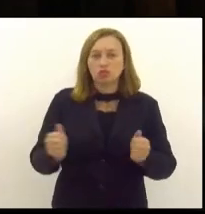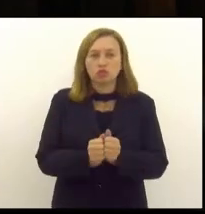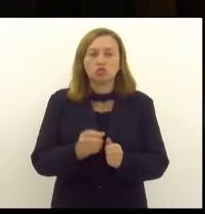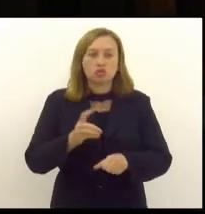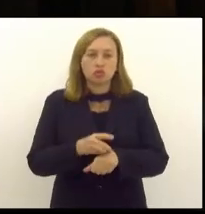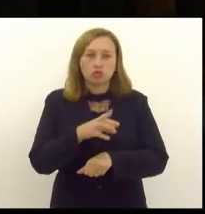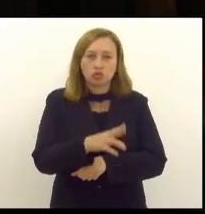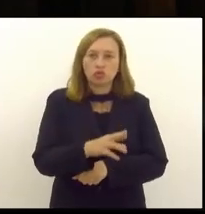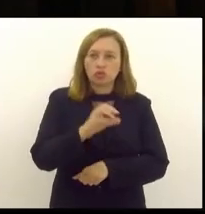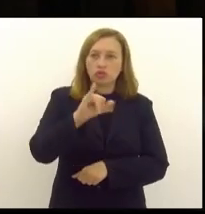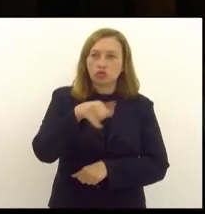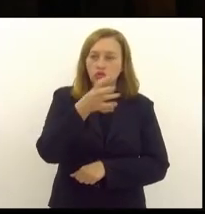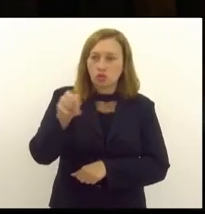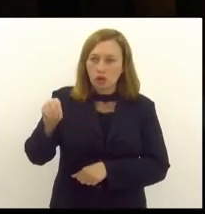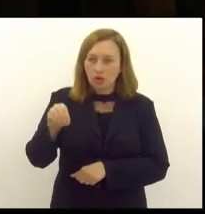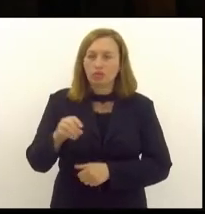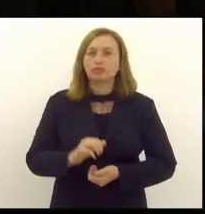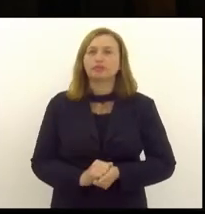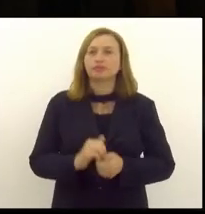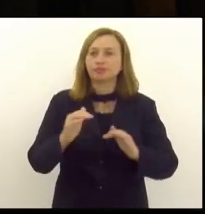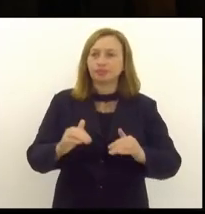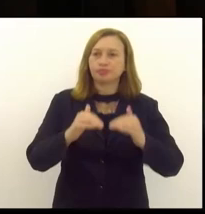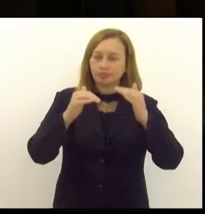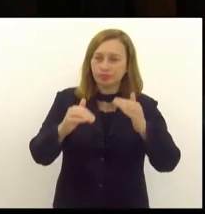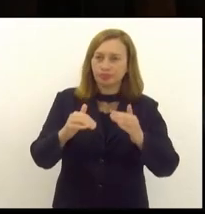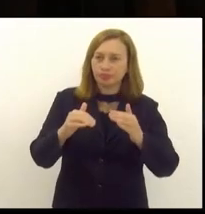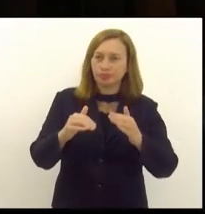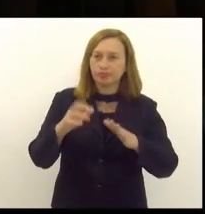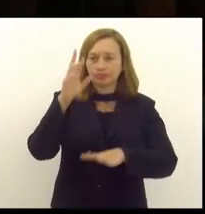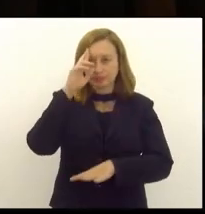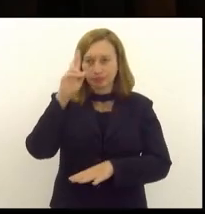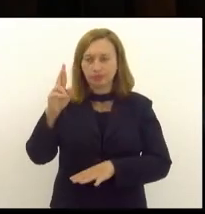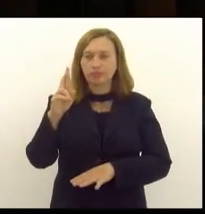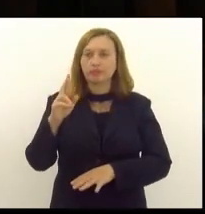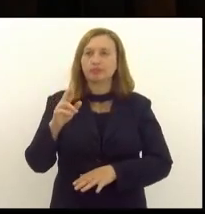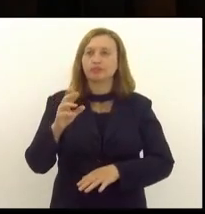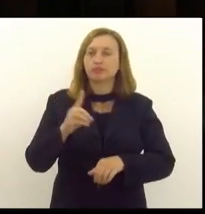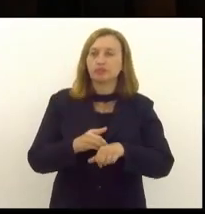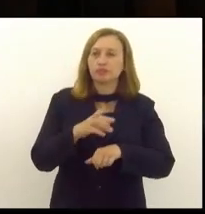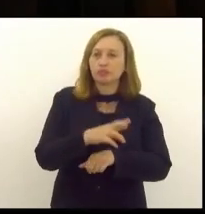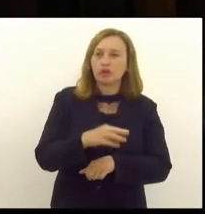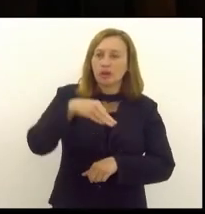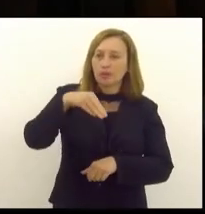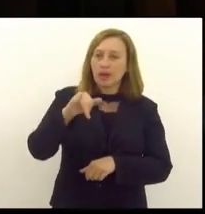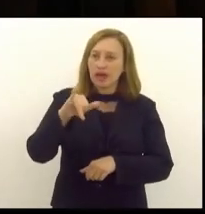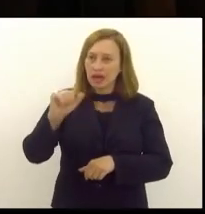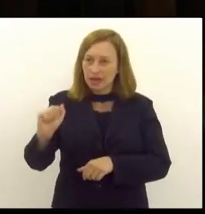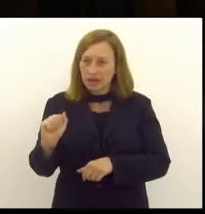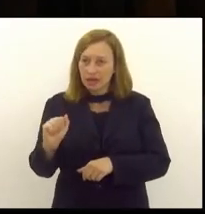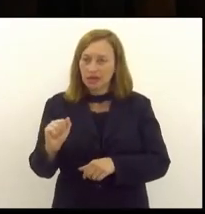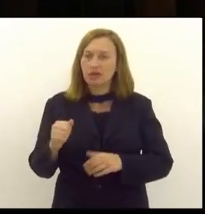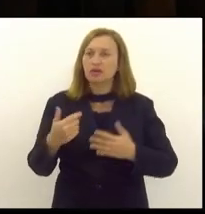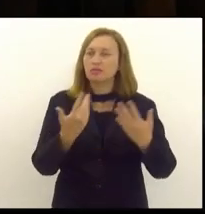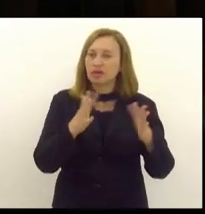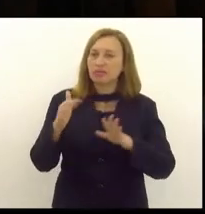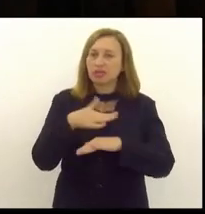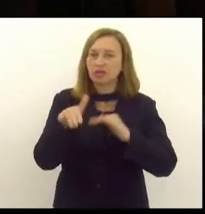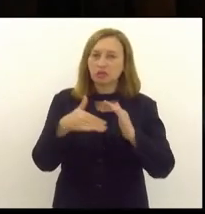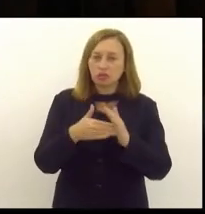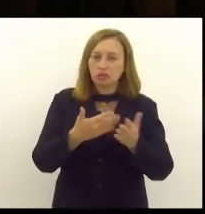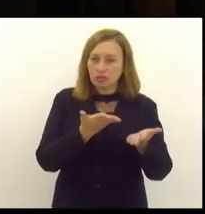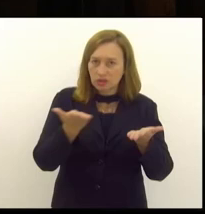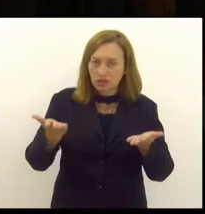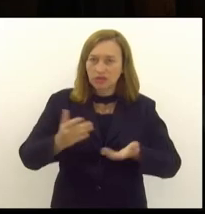Bertier, excelentíssima doutora Maria Cristina Menezes, em nome de quem cumprimento todos os